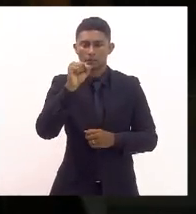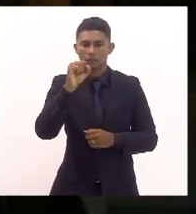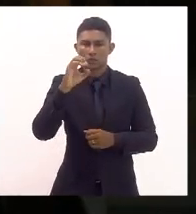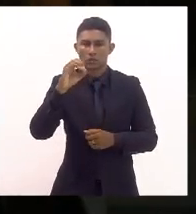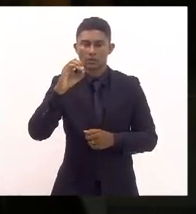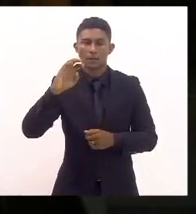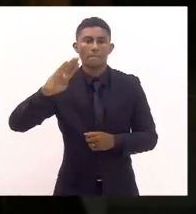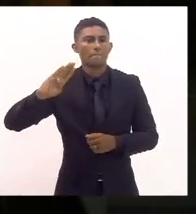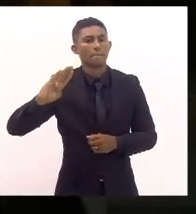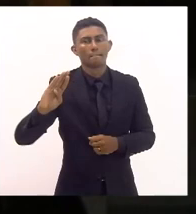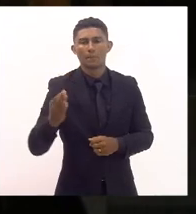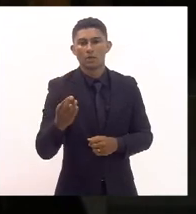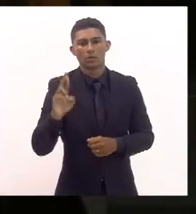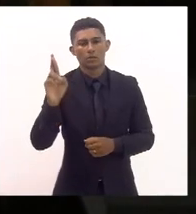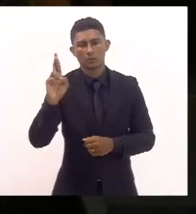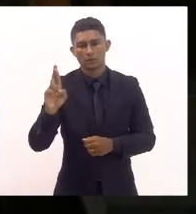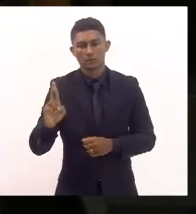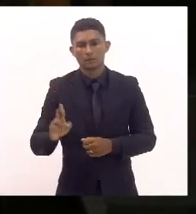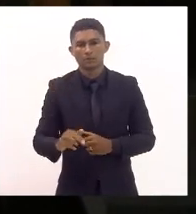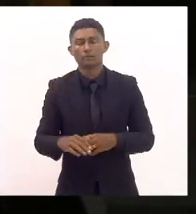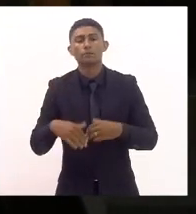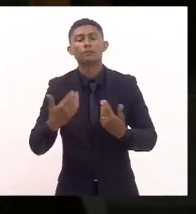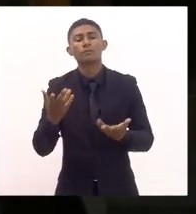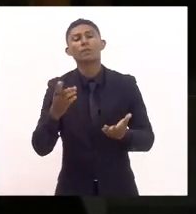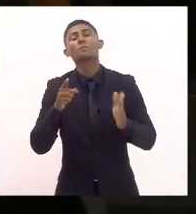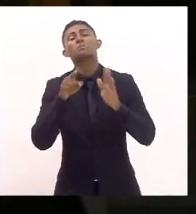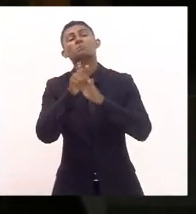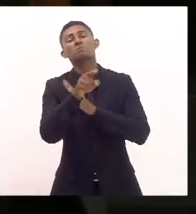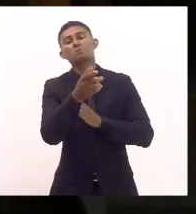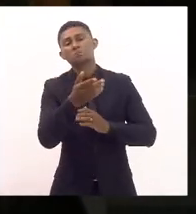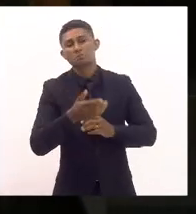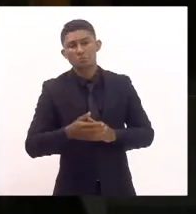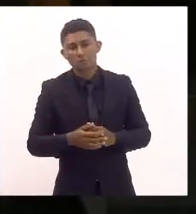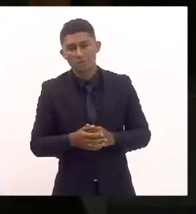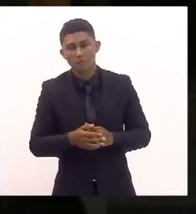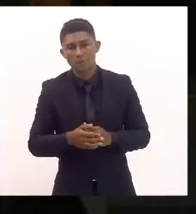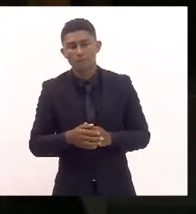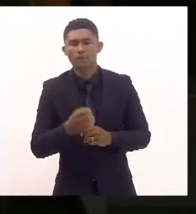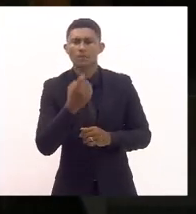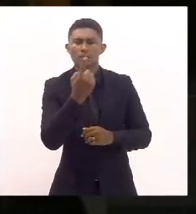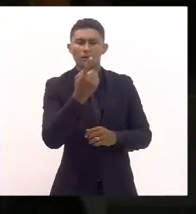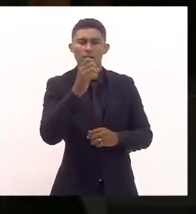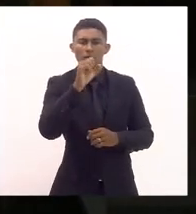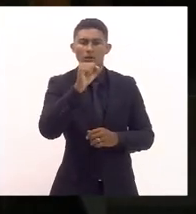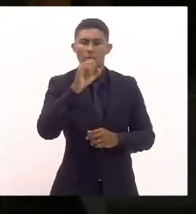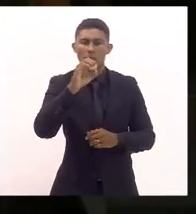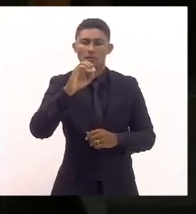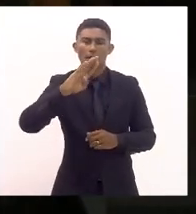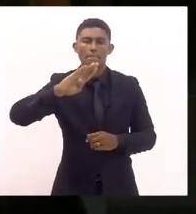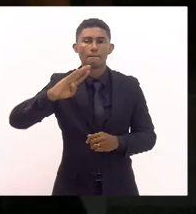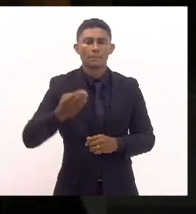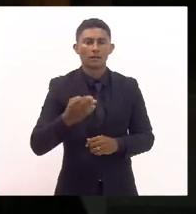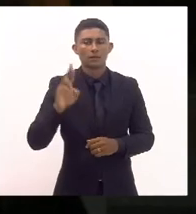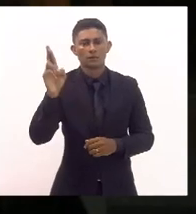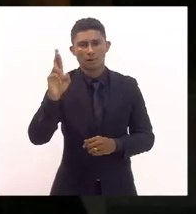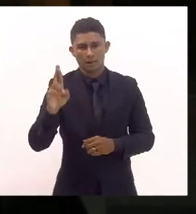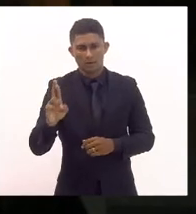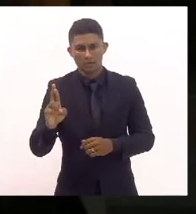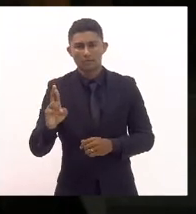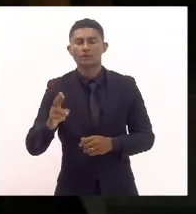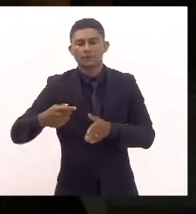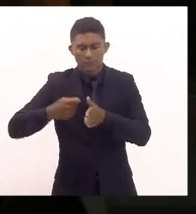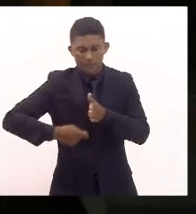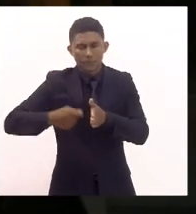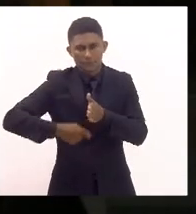milhões de reais aí eu pergunto a vossa excelência dos 180 bilhões de reais de